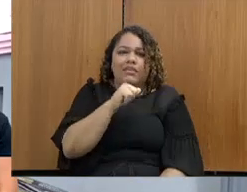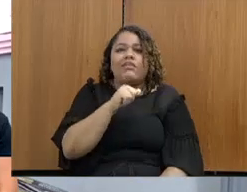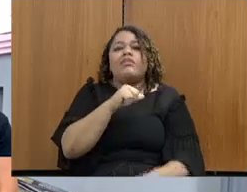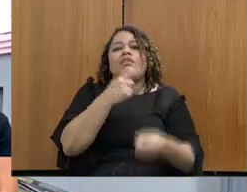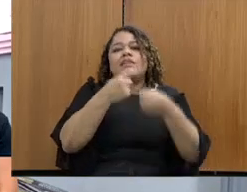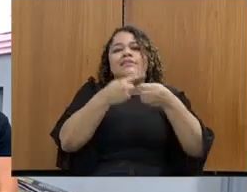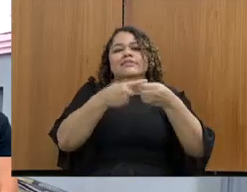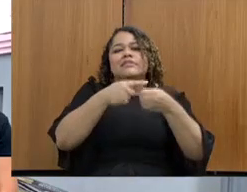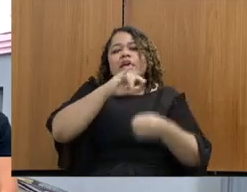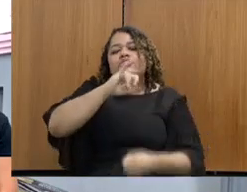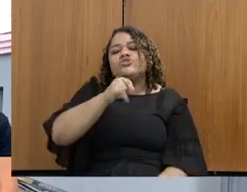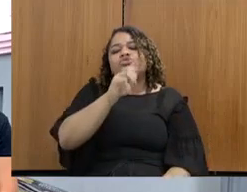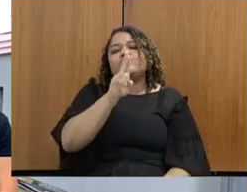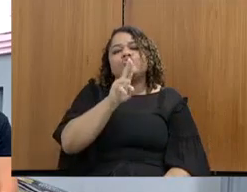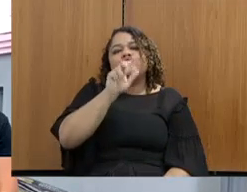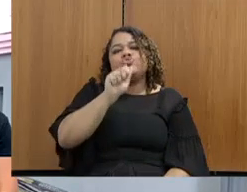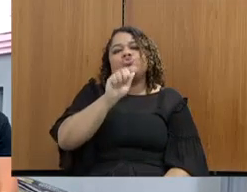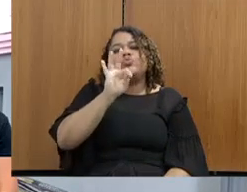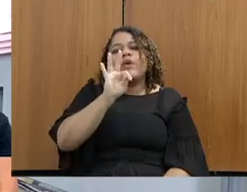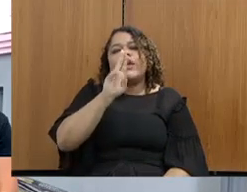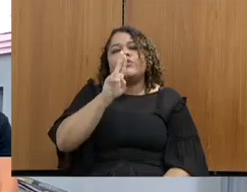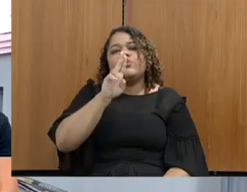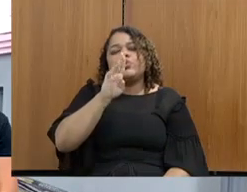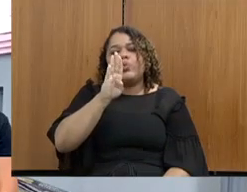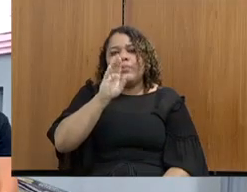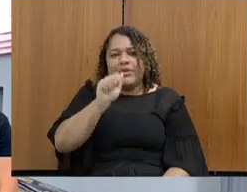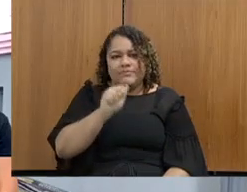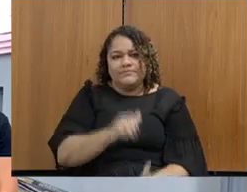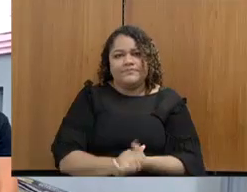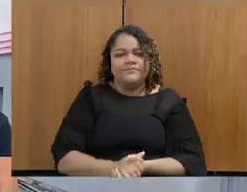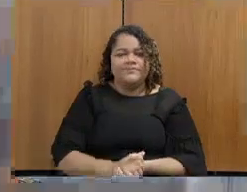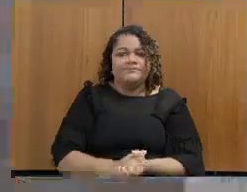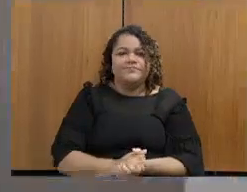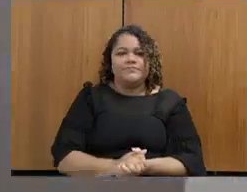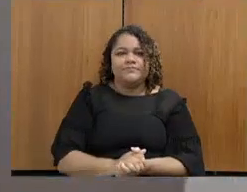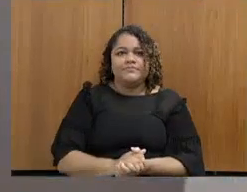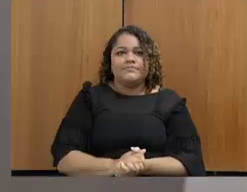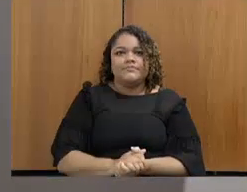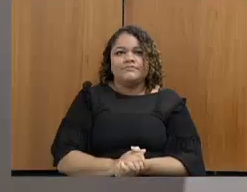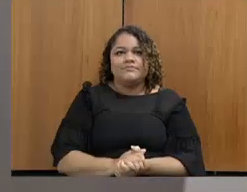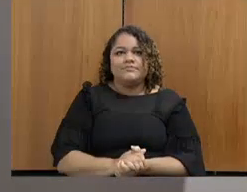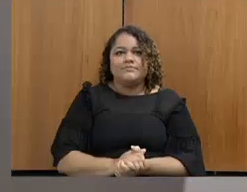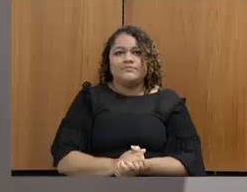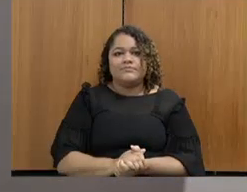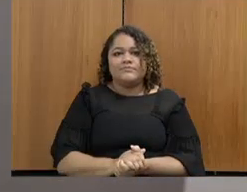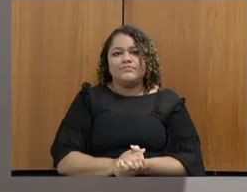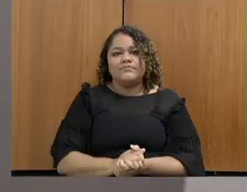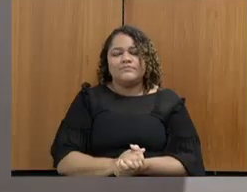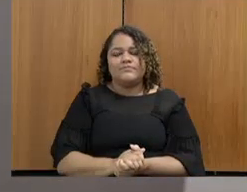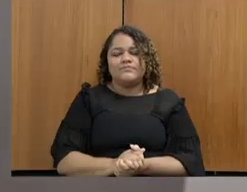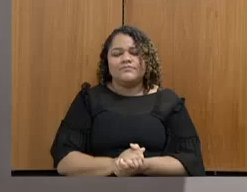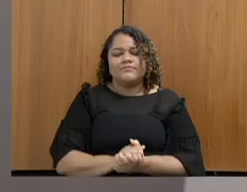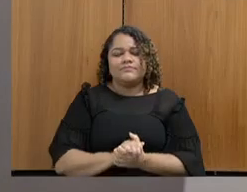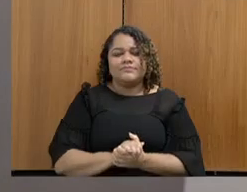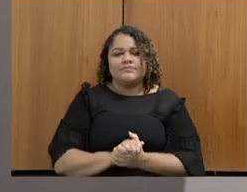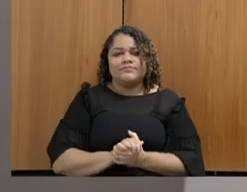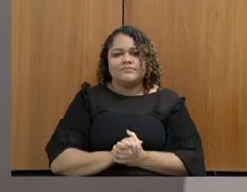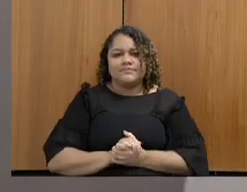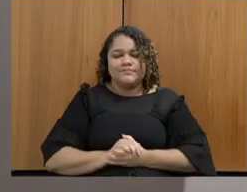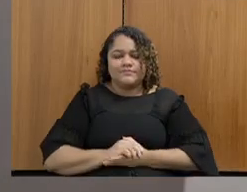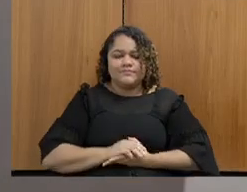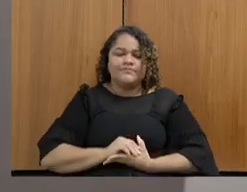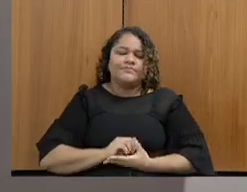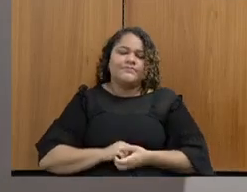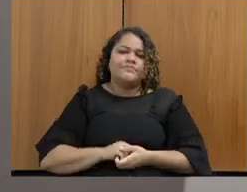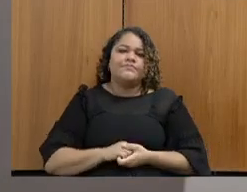é de atendimento a mulher e dentre elas né nós tivemos a ampliação com a delegacia especializada de atendimento